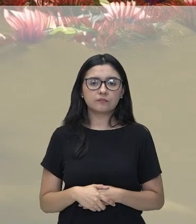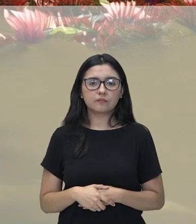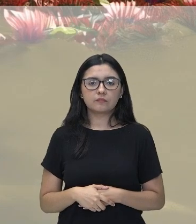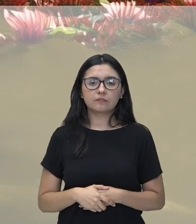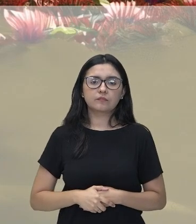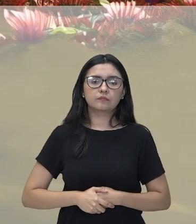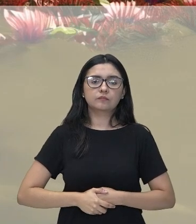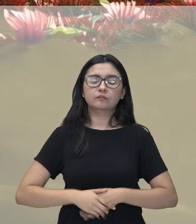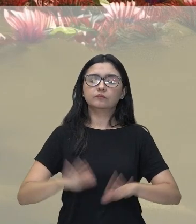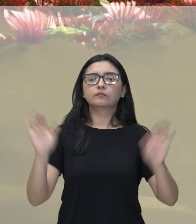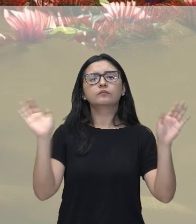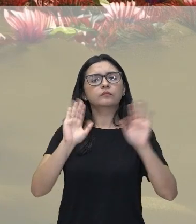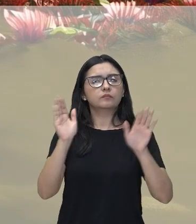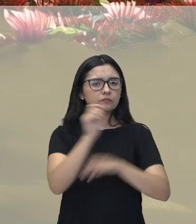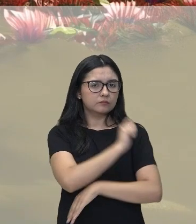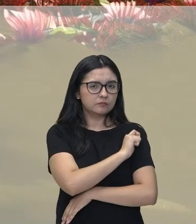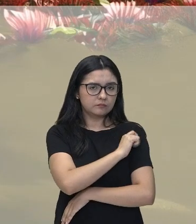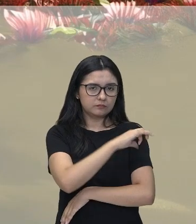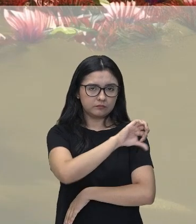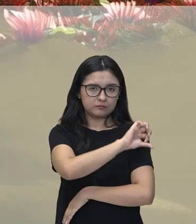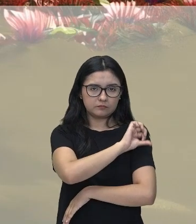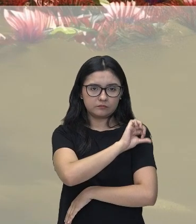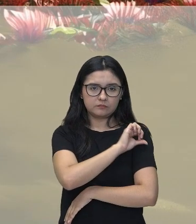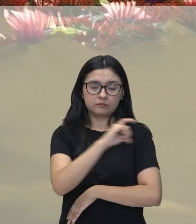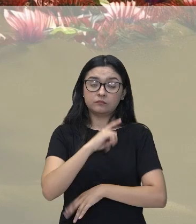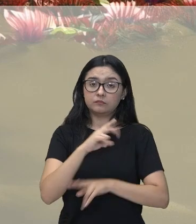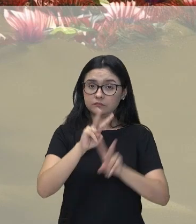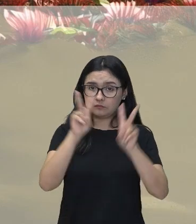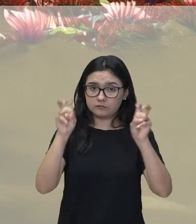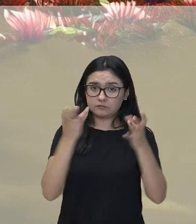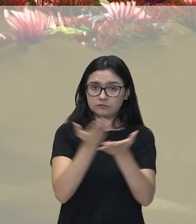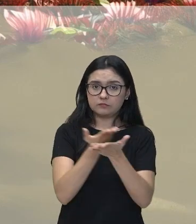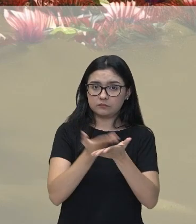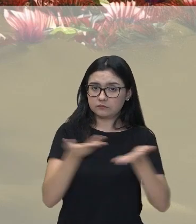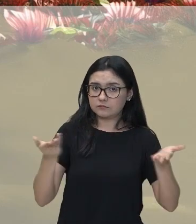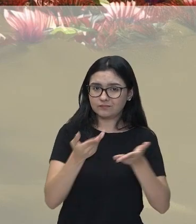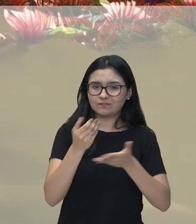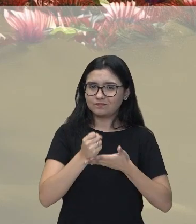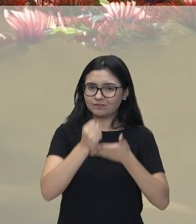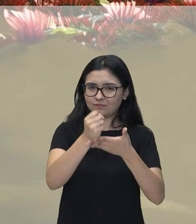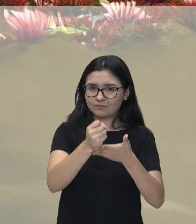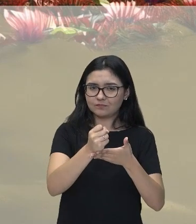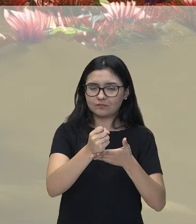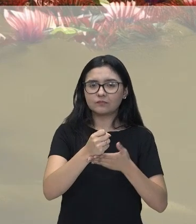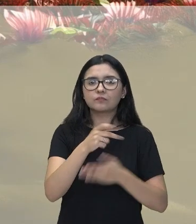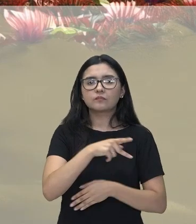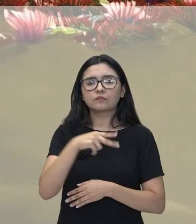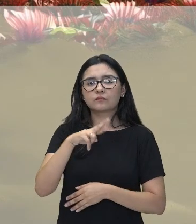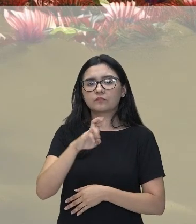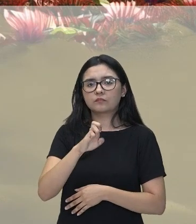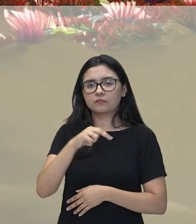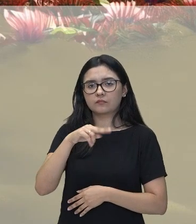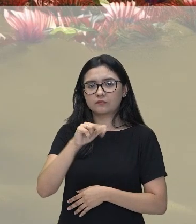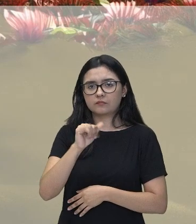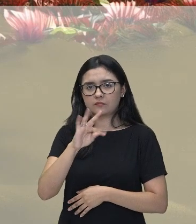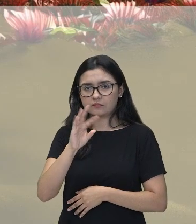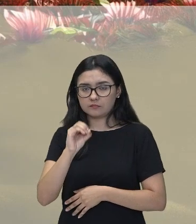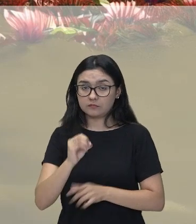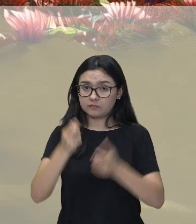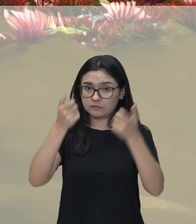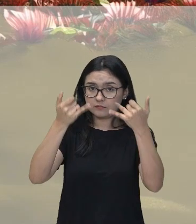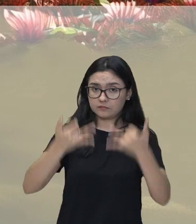Olá, alunos do 9º ano. Dentro do tema de nossa aula, para ajudar o professor Renato, vou contar